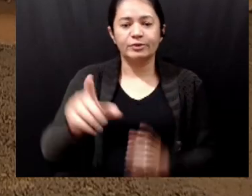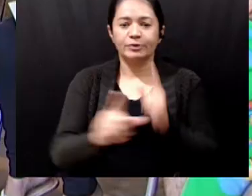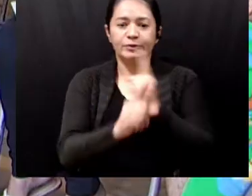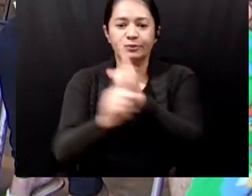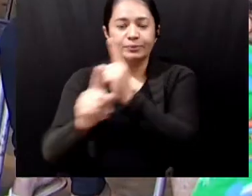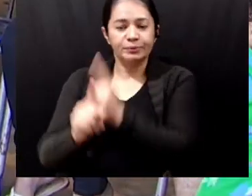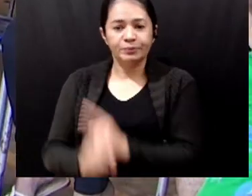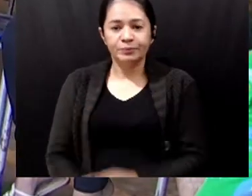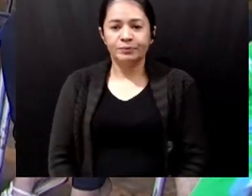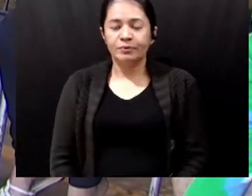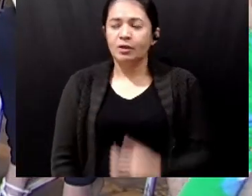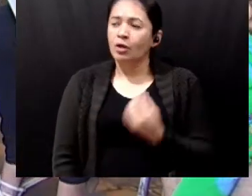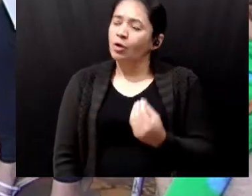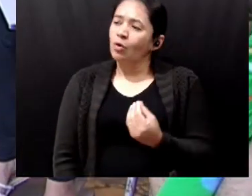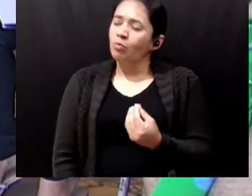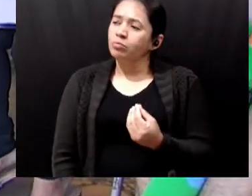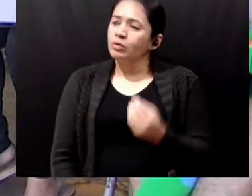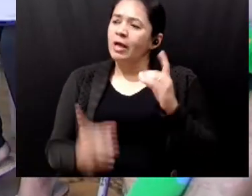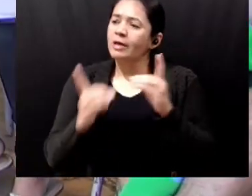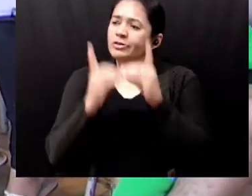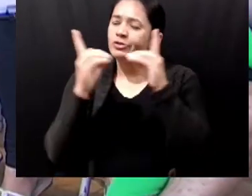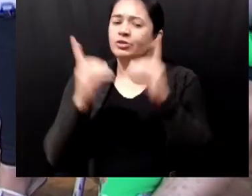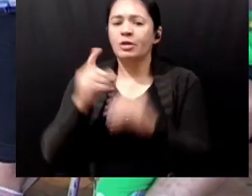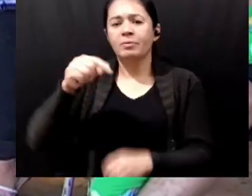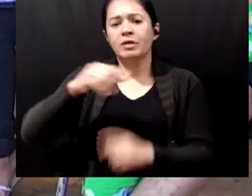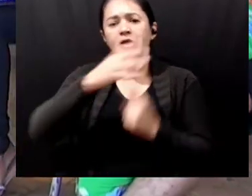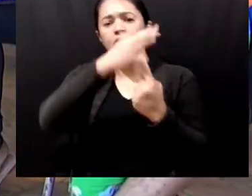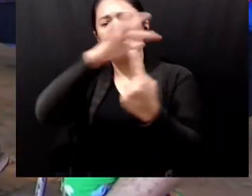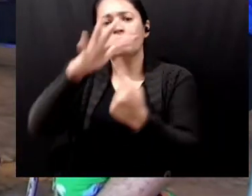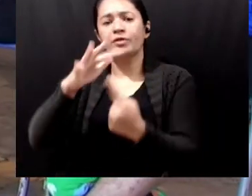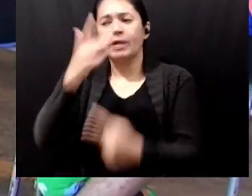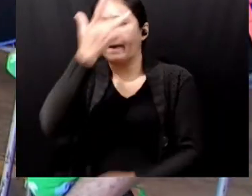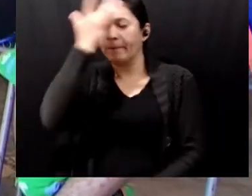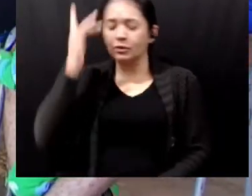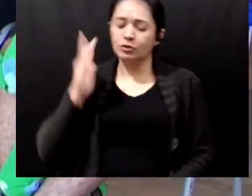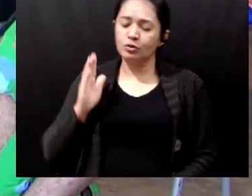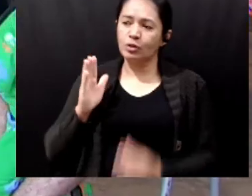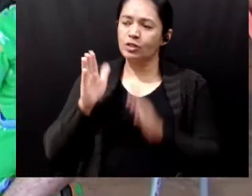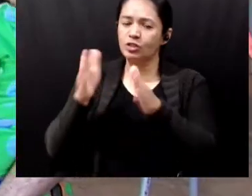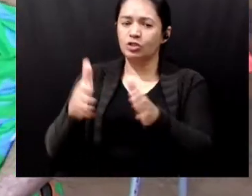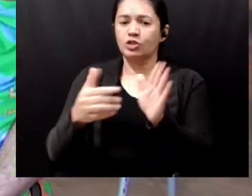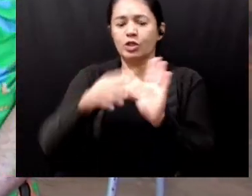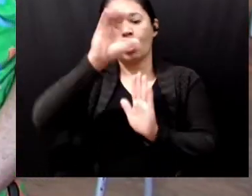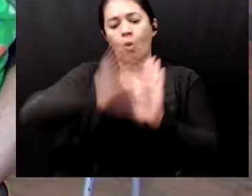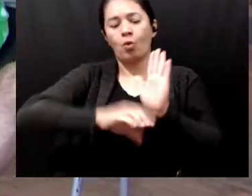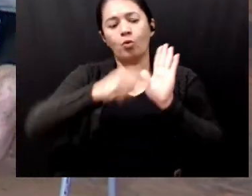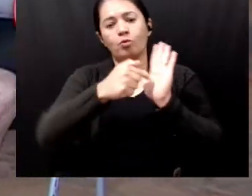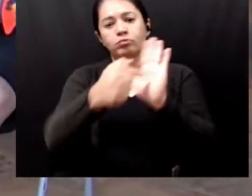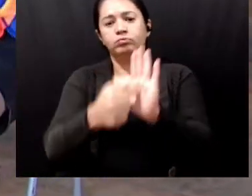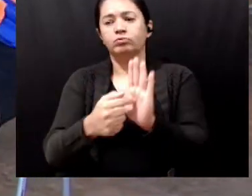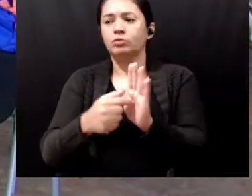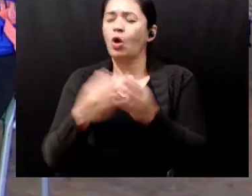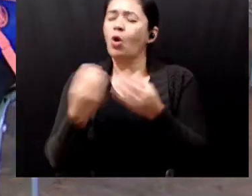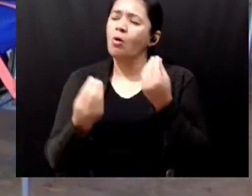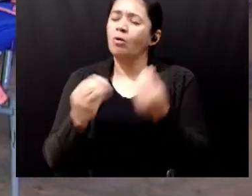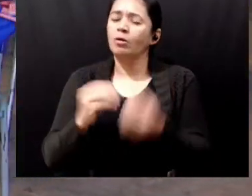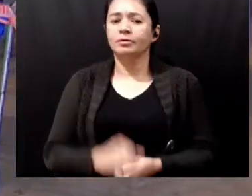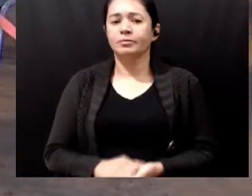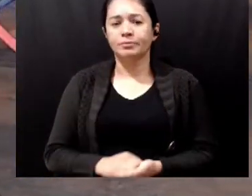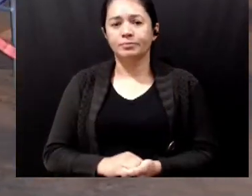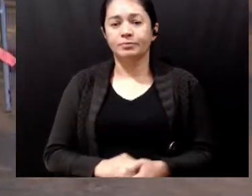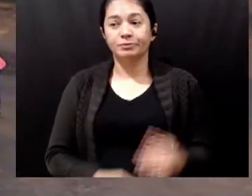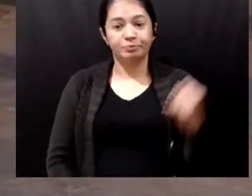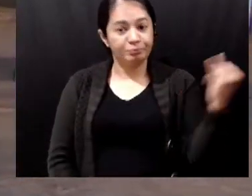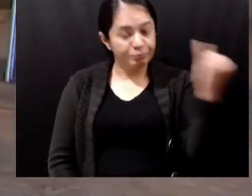gente a dinâmica aqui nesse feirão. A pessoa chega, apresenta o currículo, traz documentos, como é que é isso? Importante, a pessoa